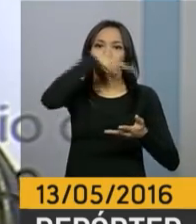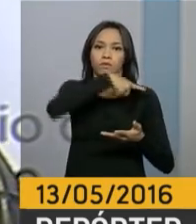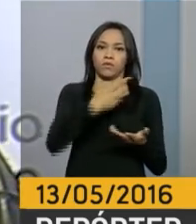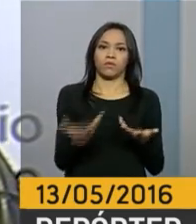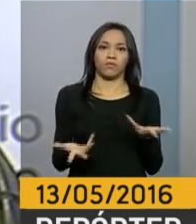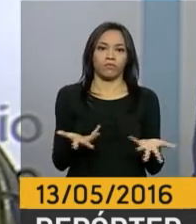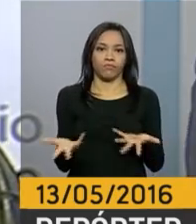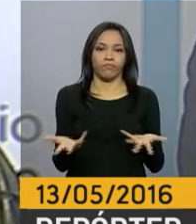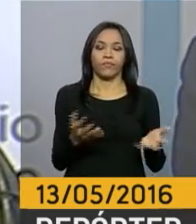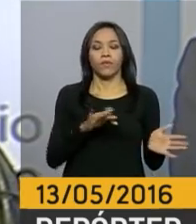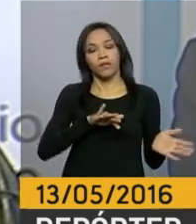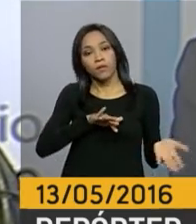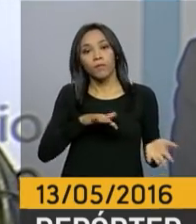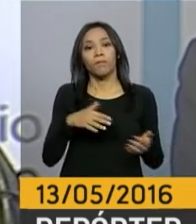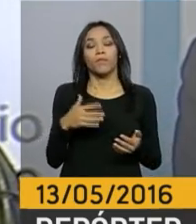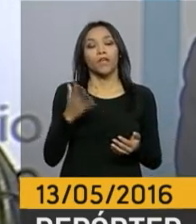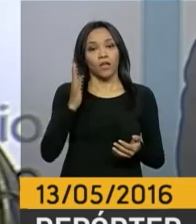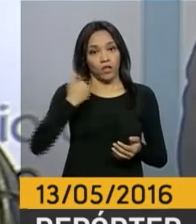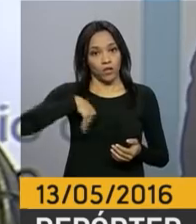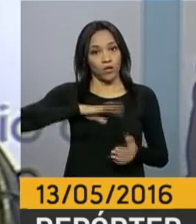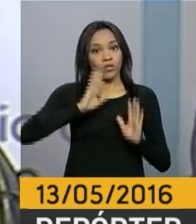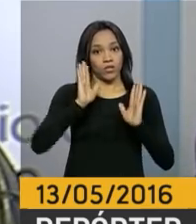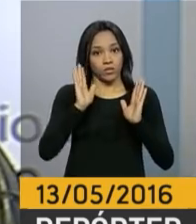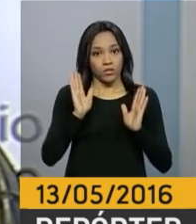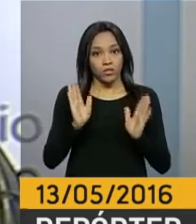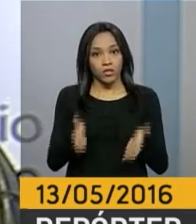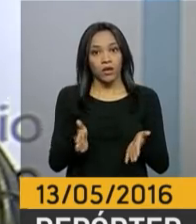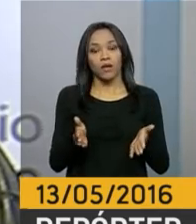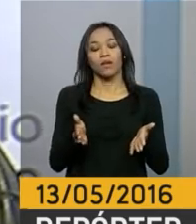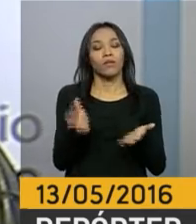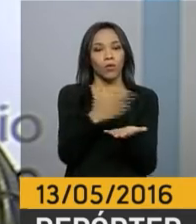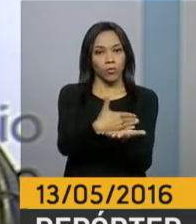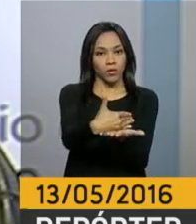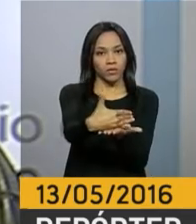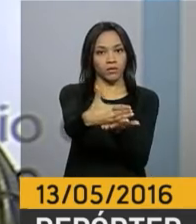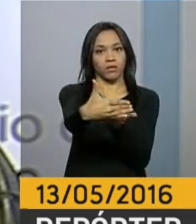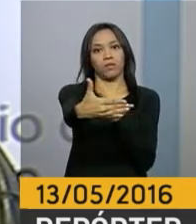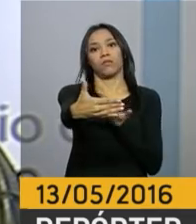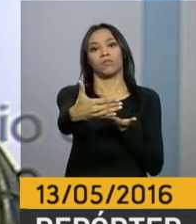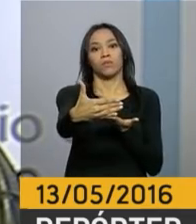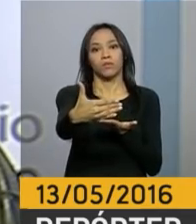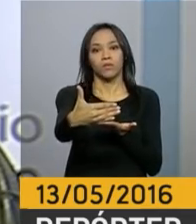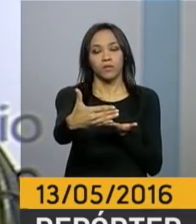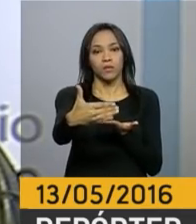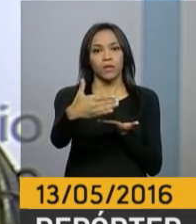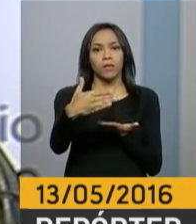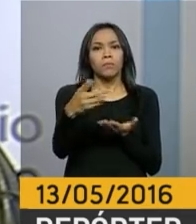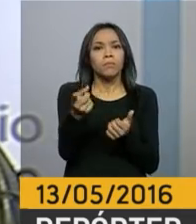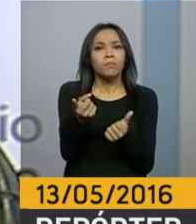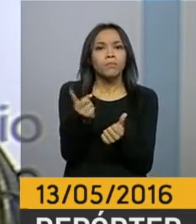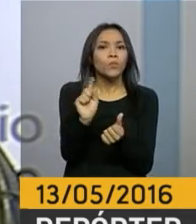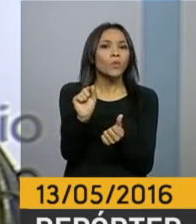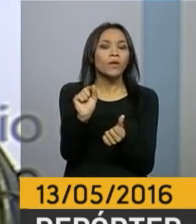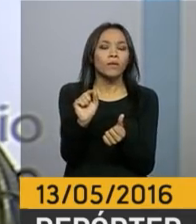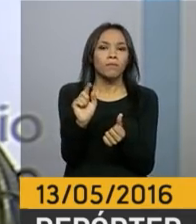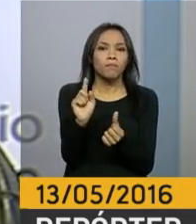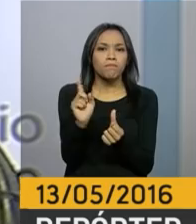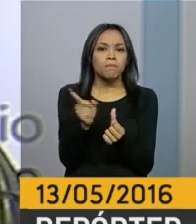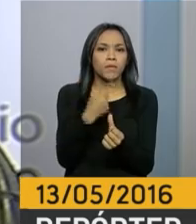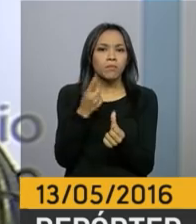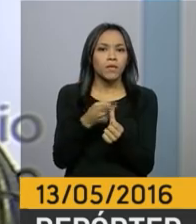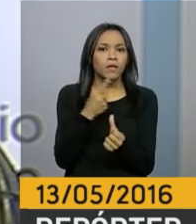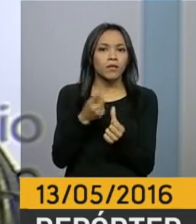início a uma ação né sem que tivéssemos já as condições totais de consolidar essa ação até o